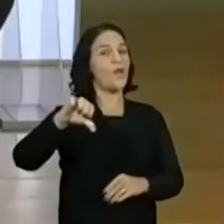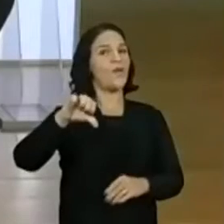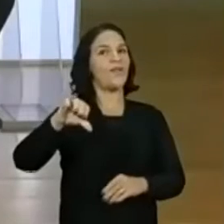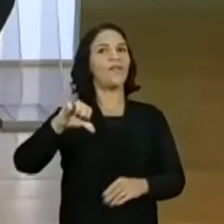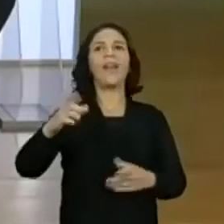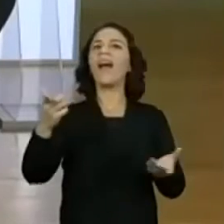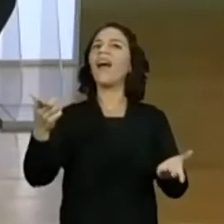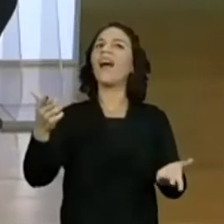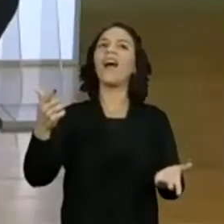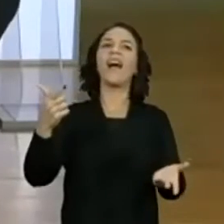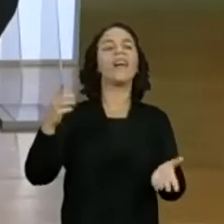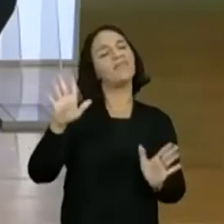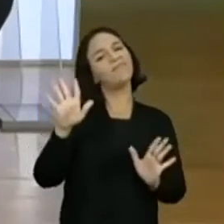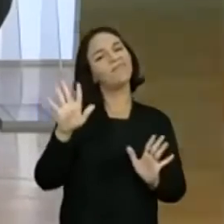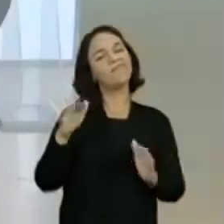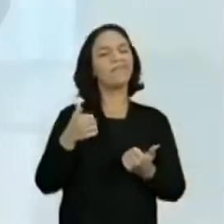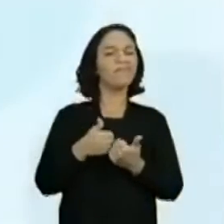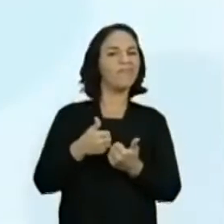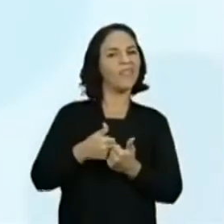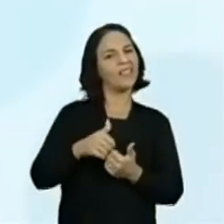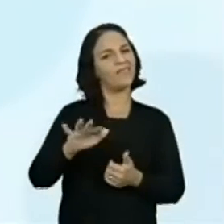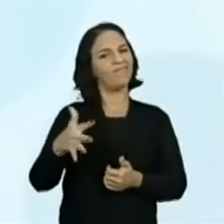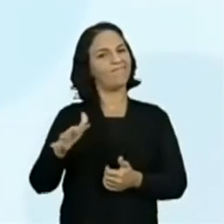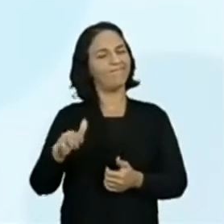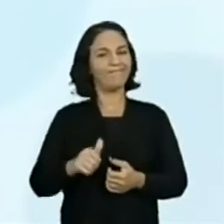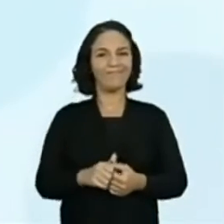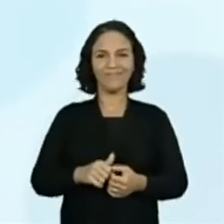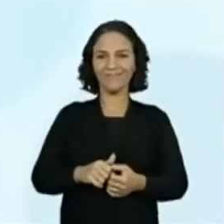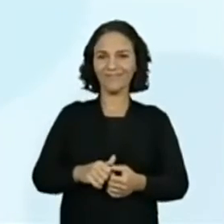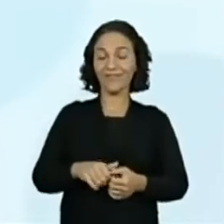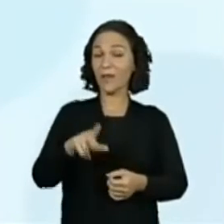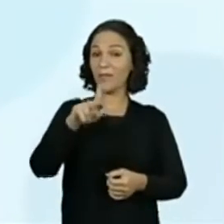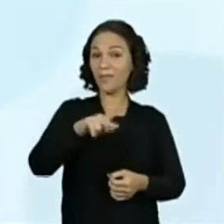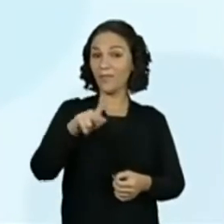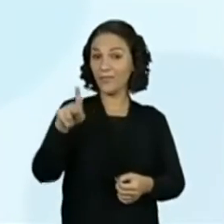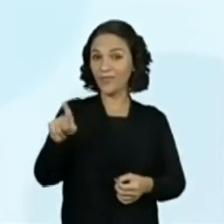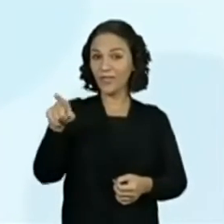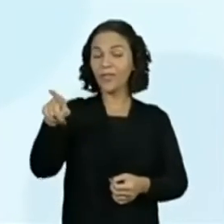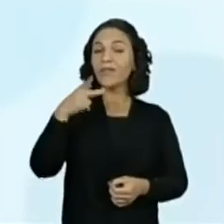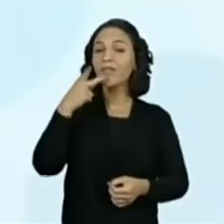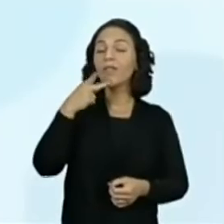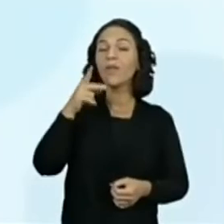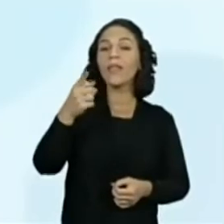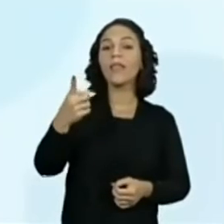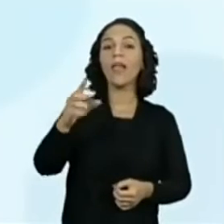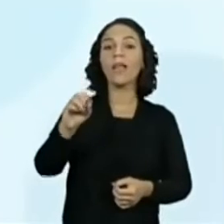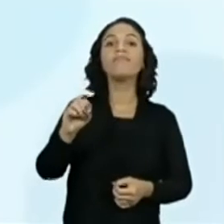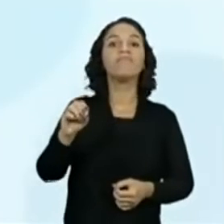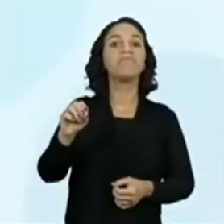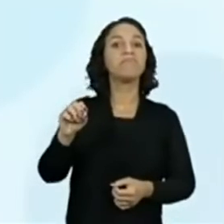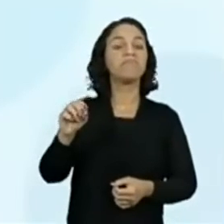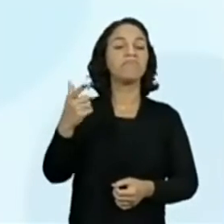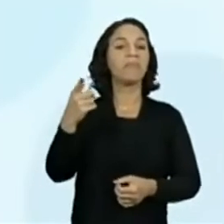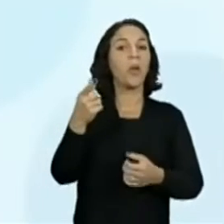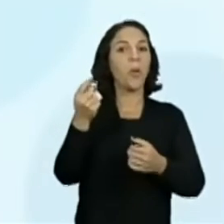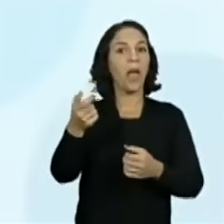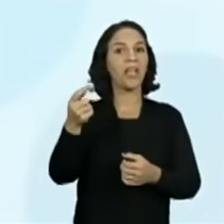Passei. Chegou próximo, olha. A professora Lili tinha estimado 10, olha. chegou bem próximo. É verdade.